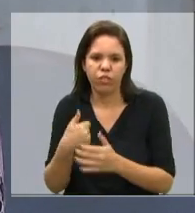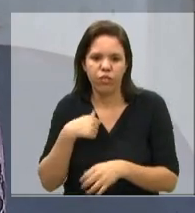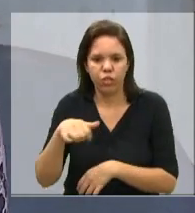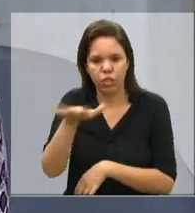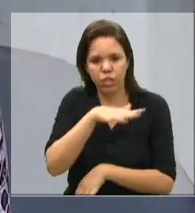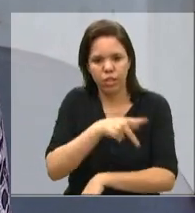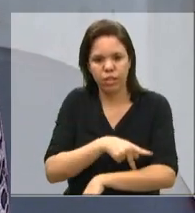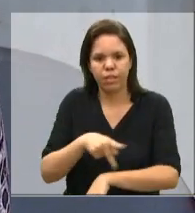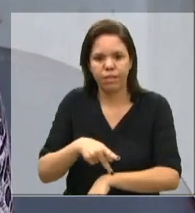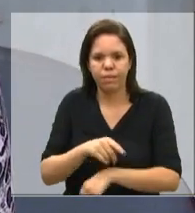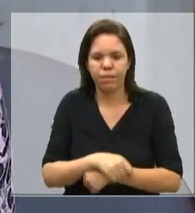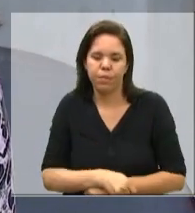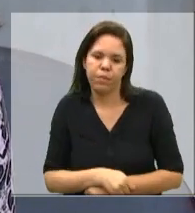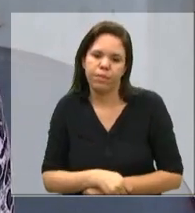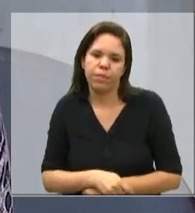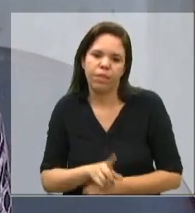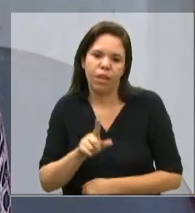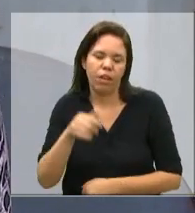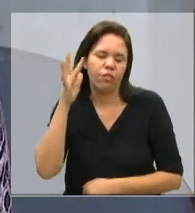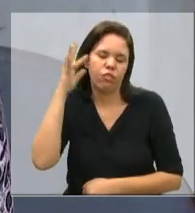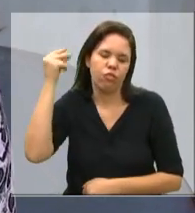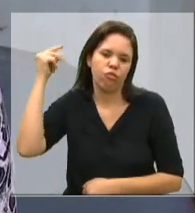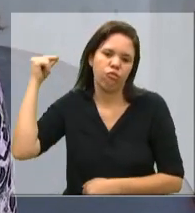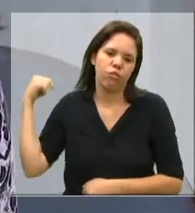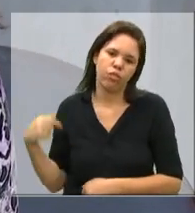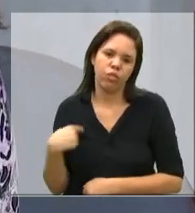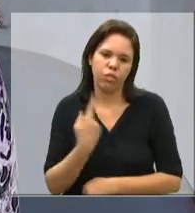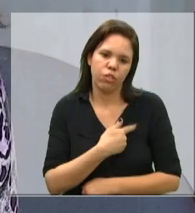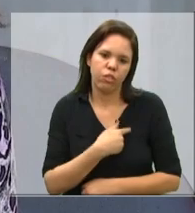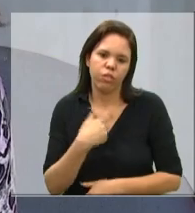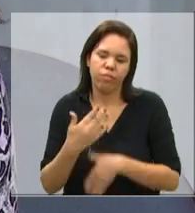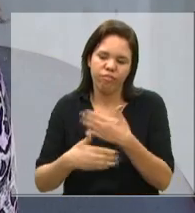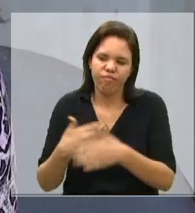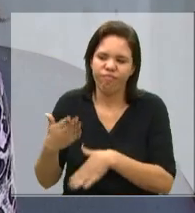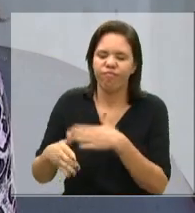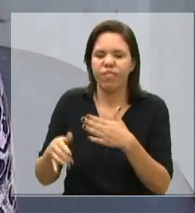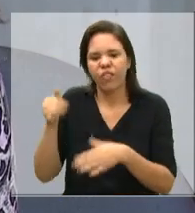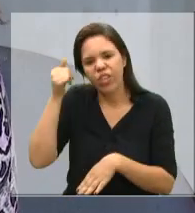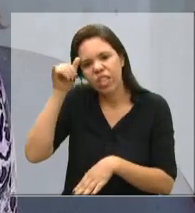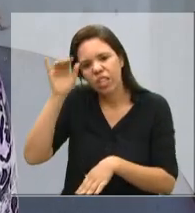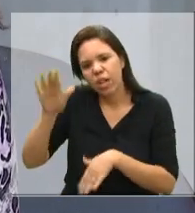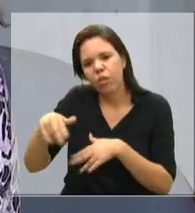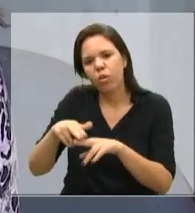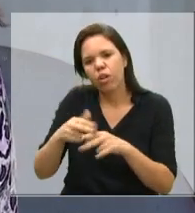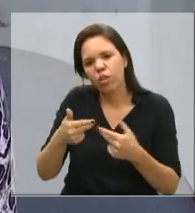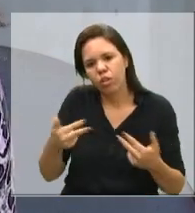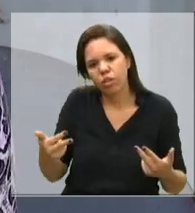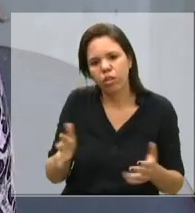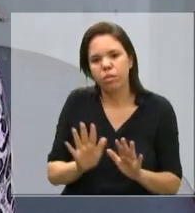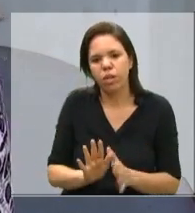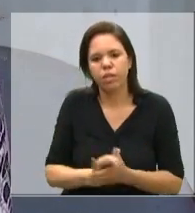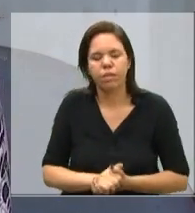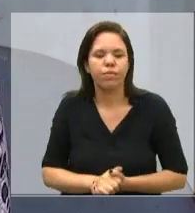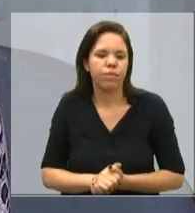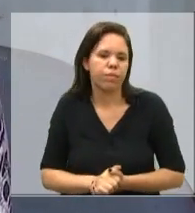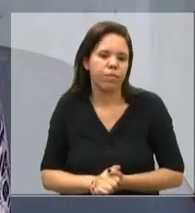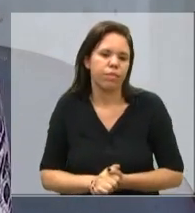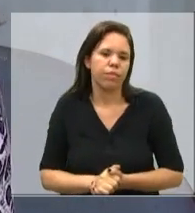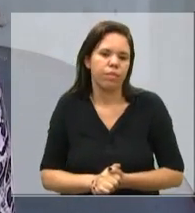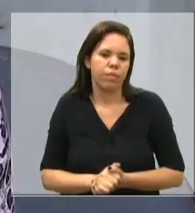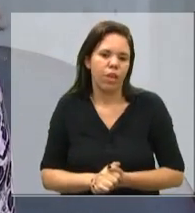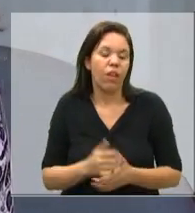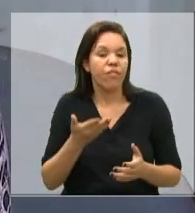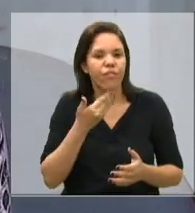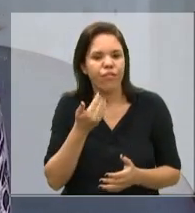área de pedagogia, que já é um sonho antigo e a gente vai adiando por conta de outras coisas, vai adiando. Aí por fim, com